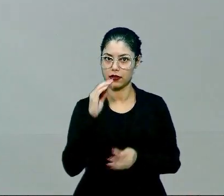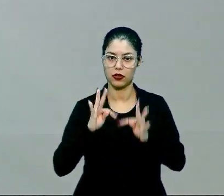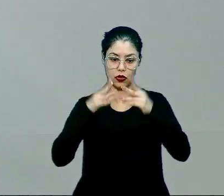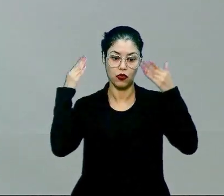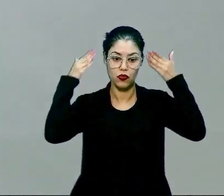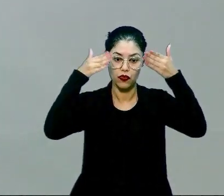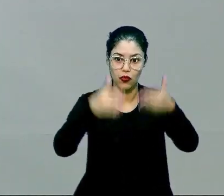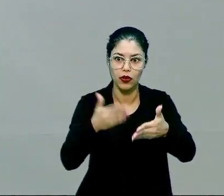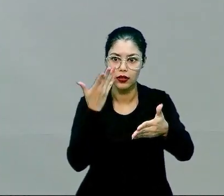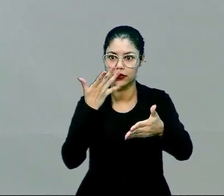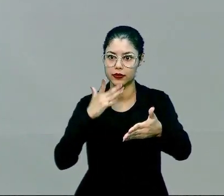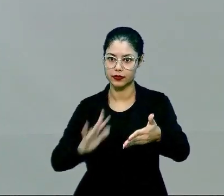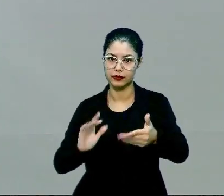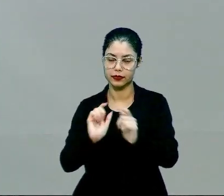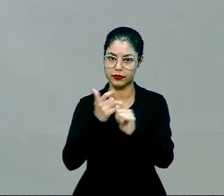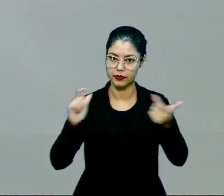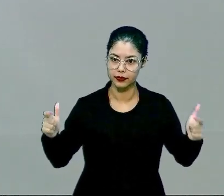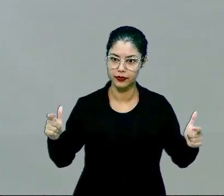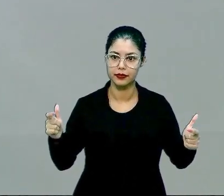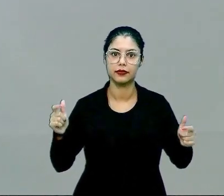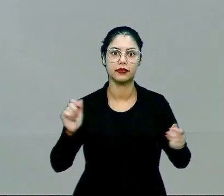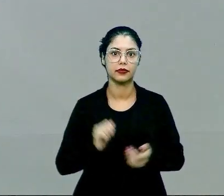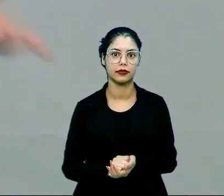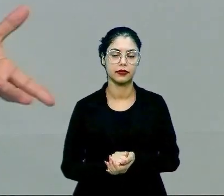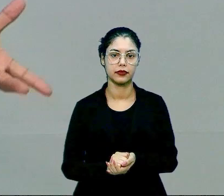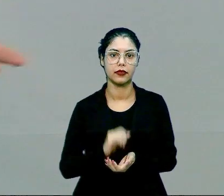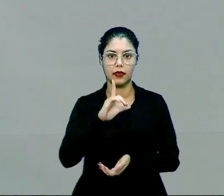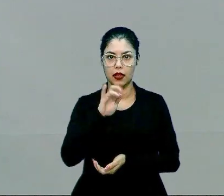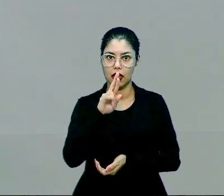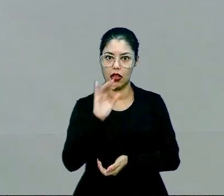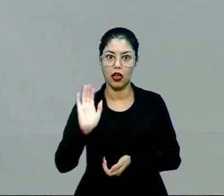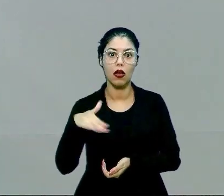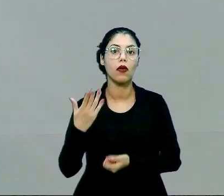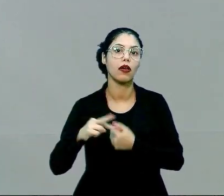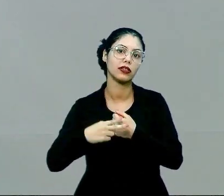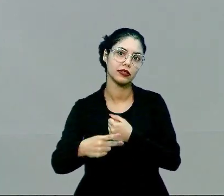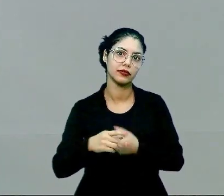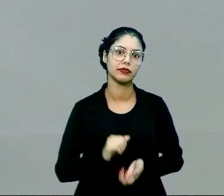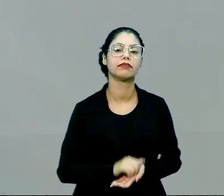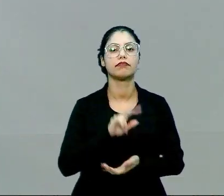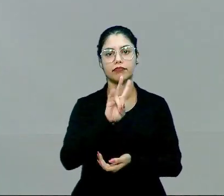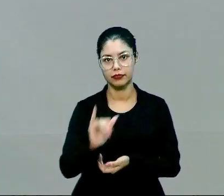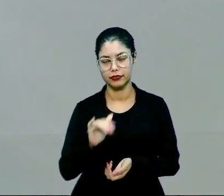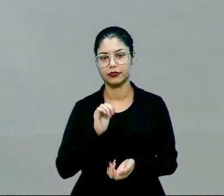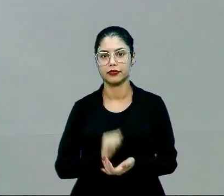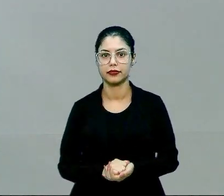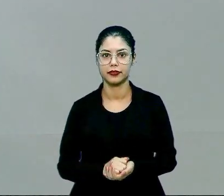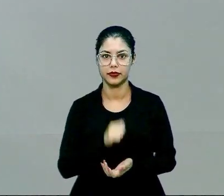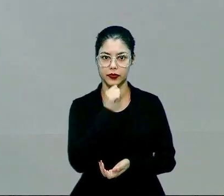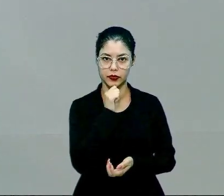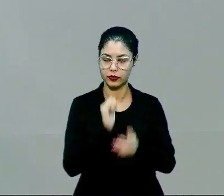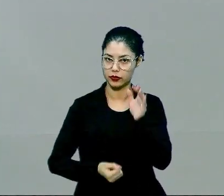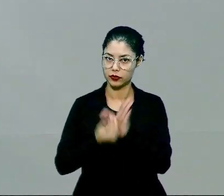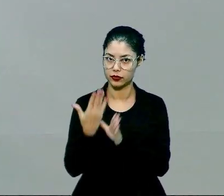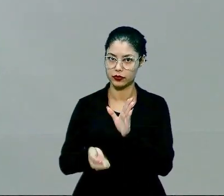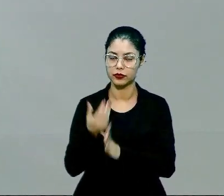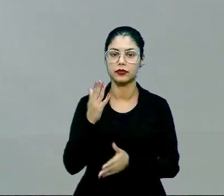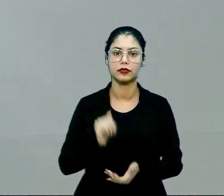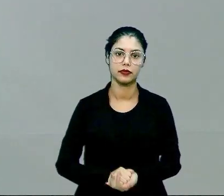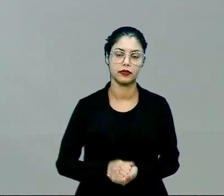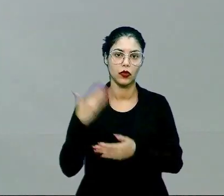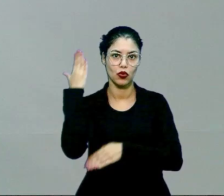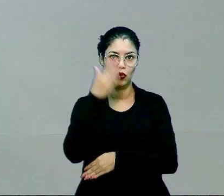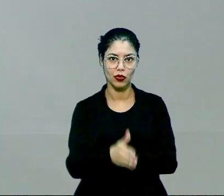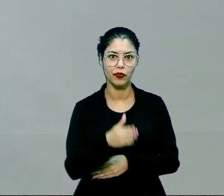Isso em excesso. E sendo muito calórico, qual é a consequência? Vai afetar a saúde, vai gerar obesidade. Então é